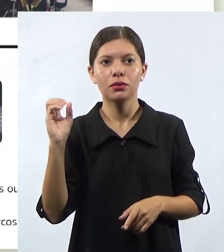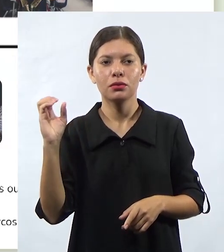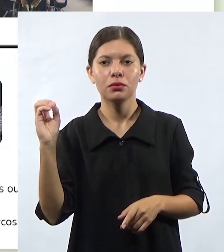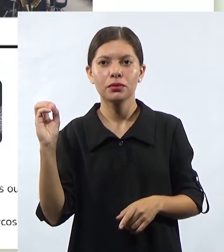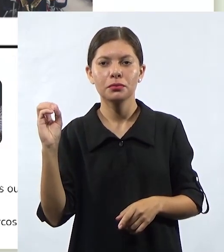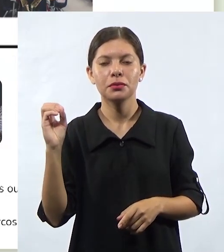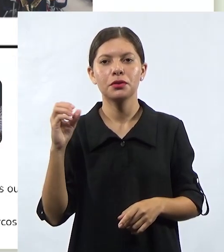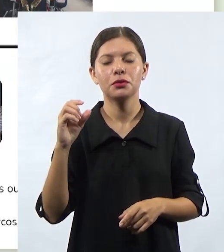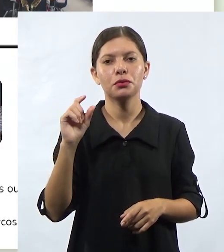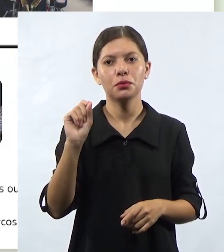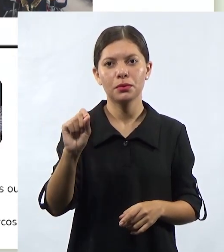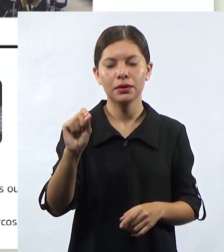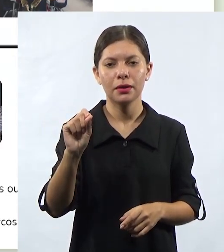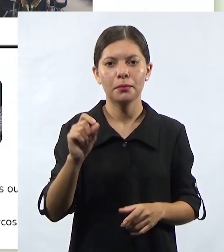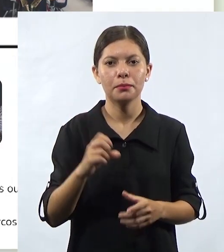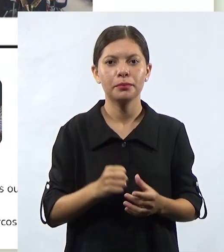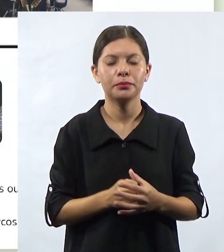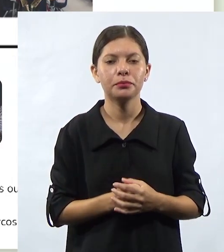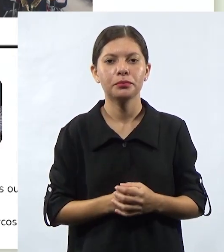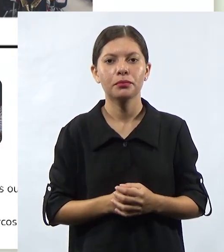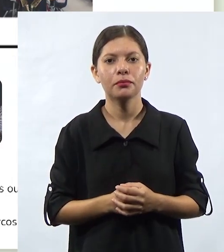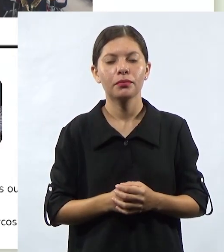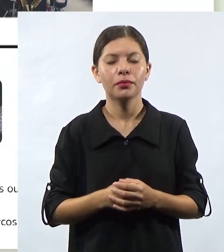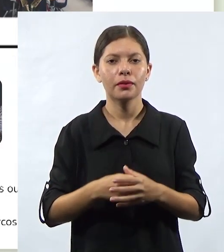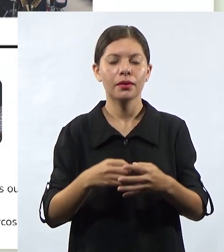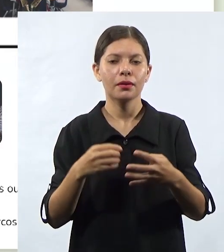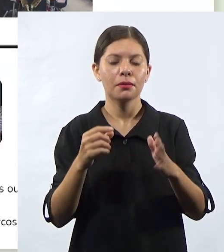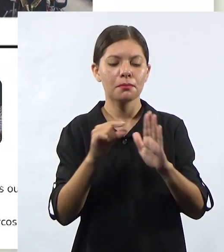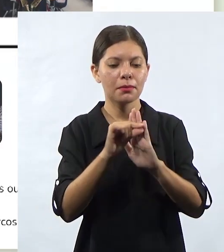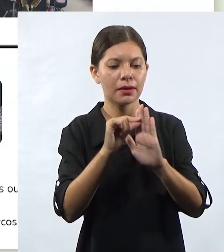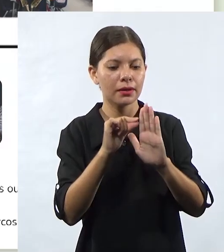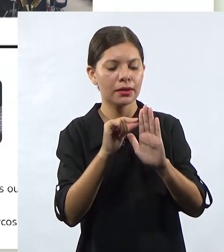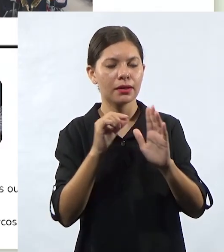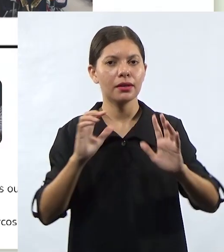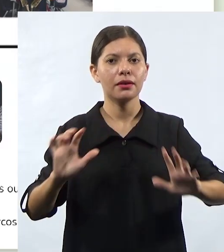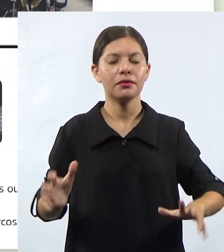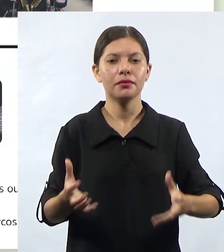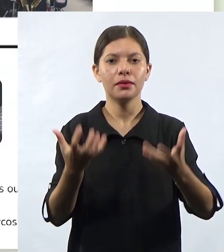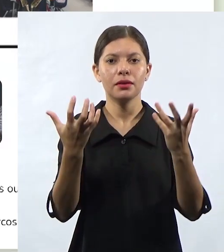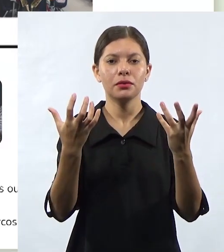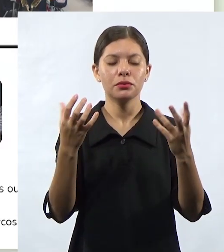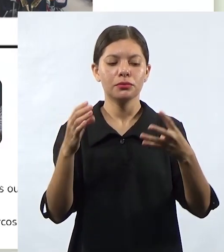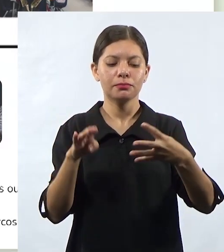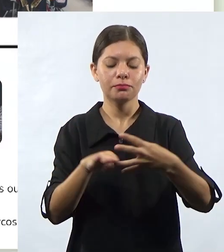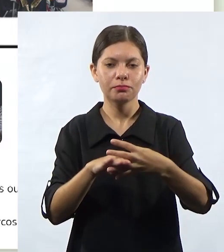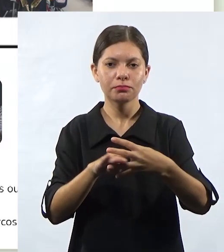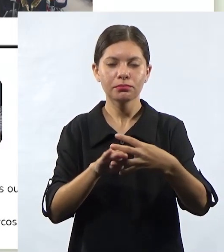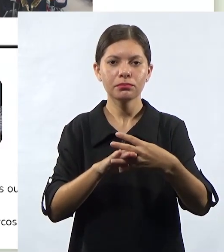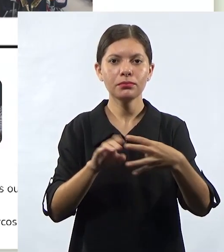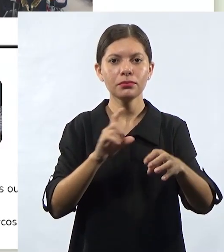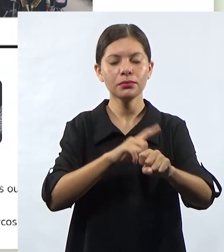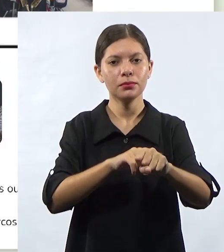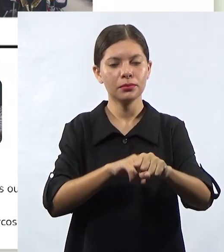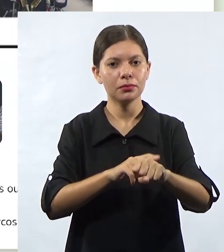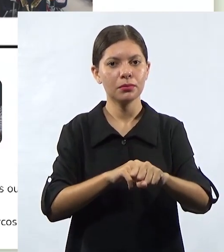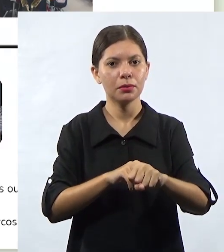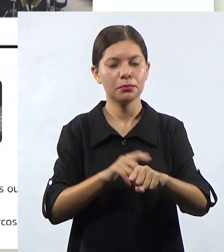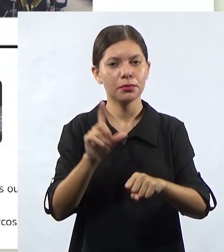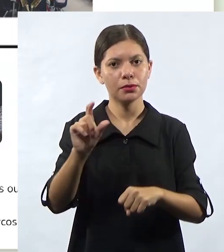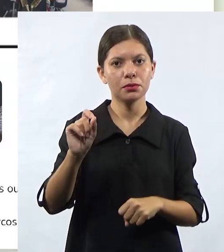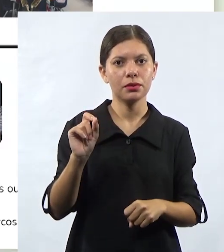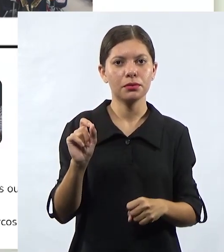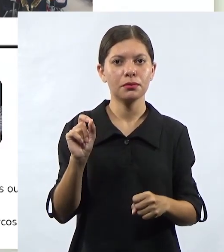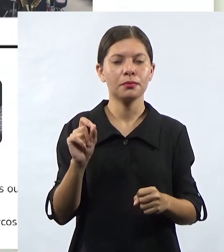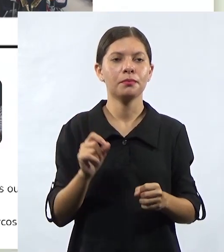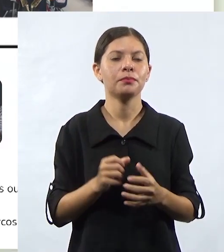diretamente relacionados com o meu intervalo de tempo escolhido. Então, a informação